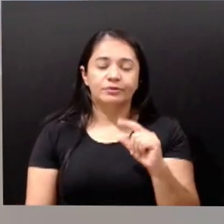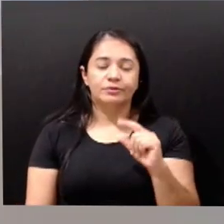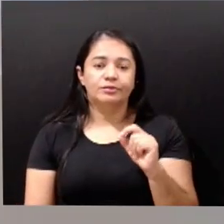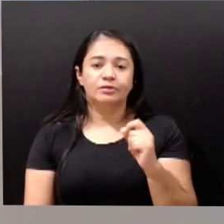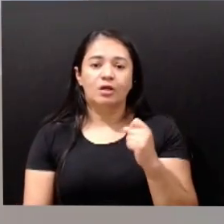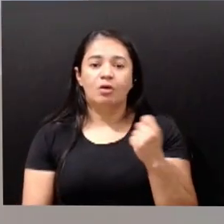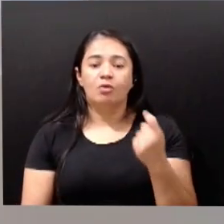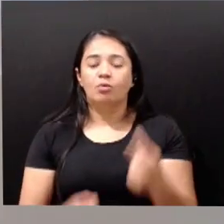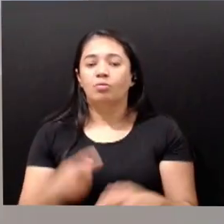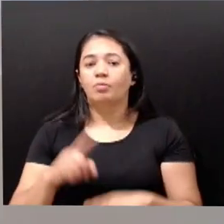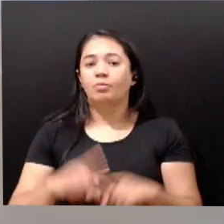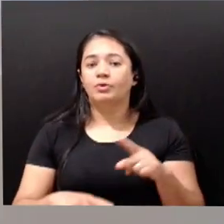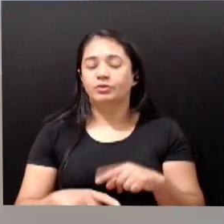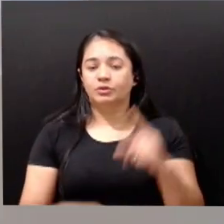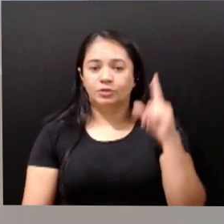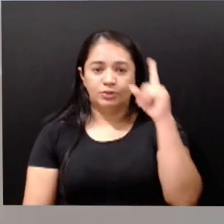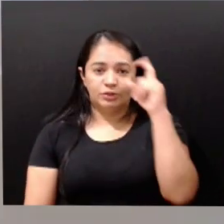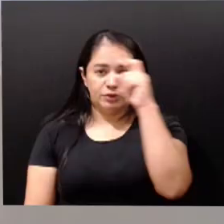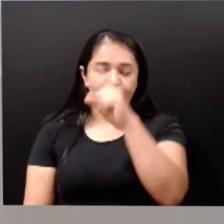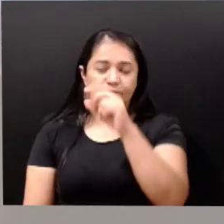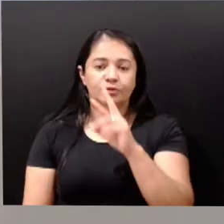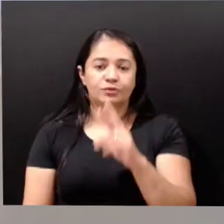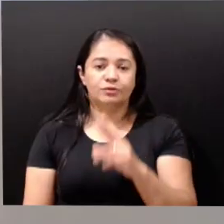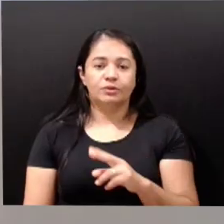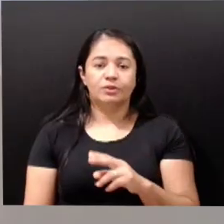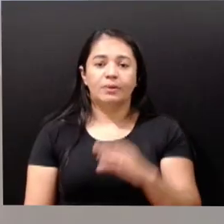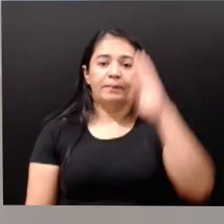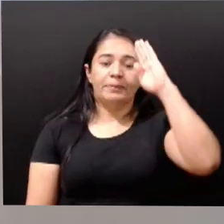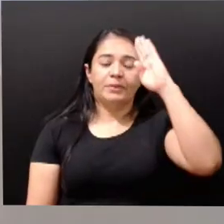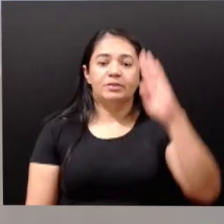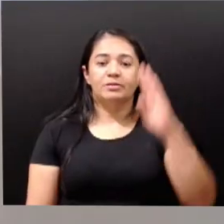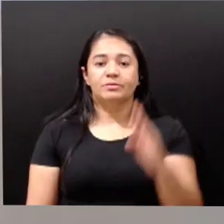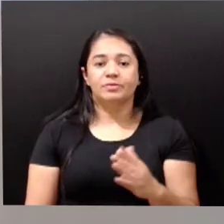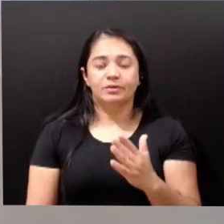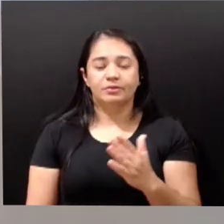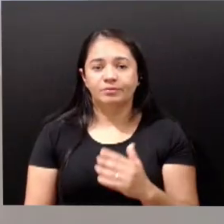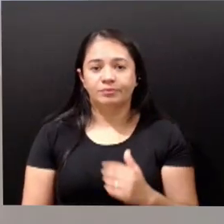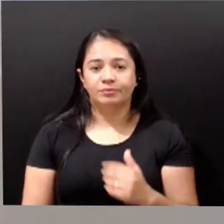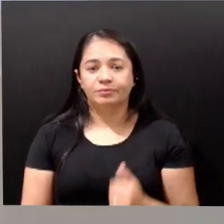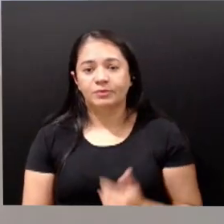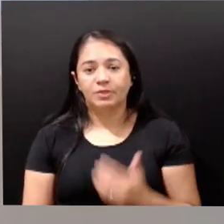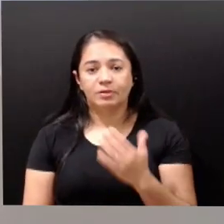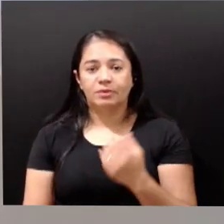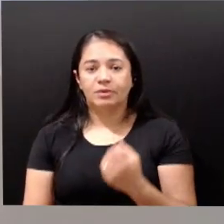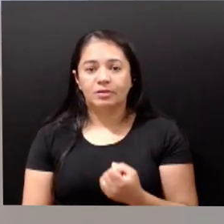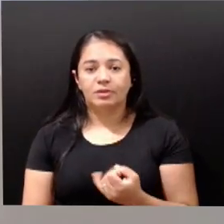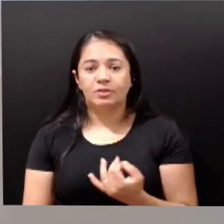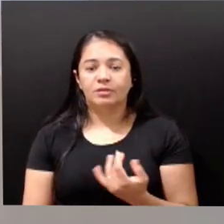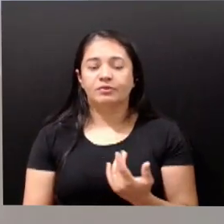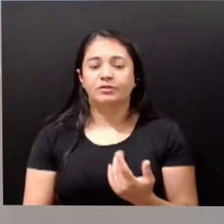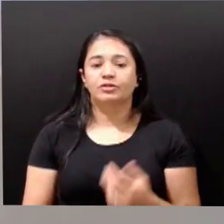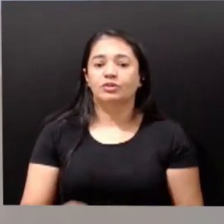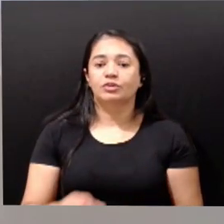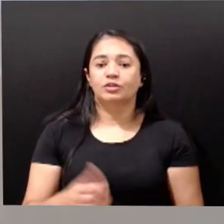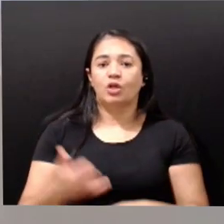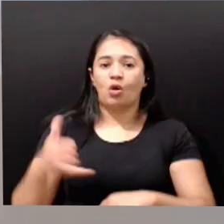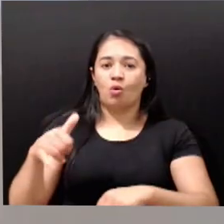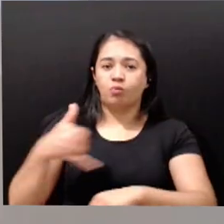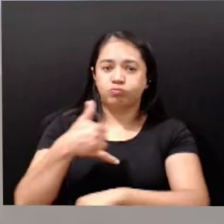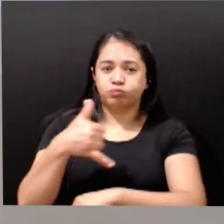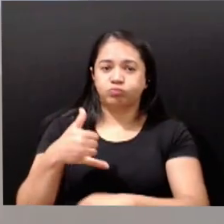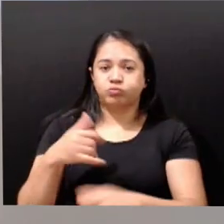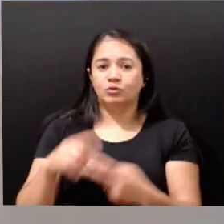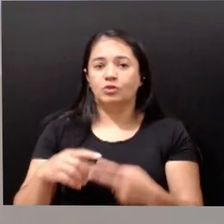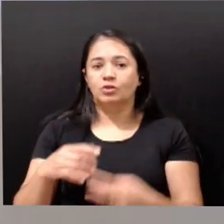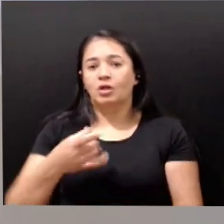que tenham aí alguns produtos que podem dificultar a resposta imune, sobretudo alimentos que tenham grande quantidade de espécie oxidativa, gordura